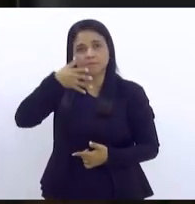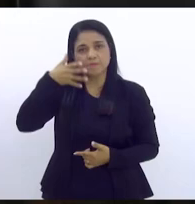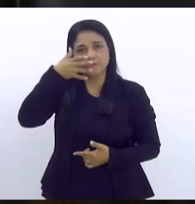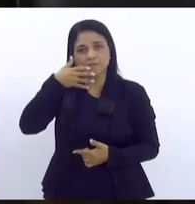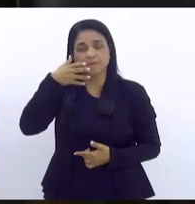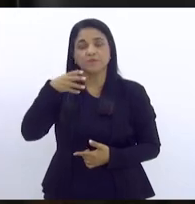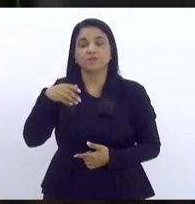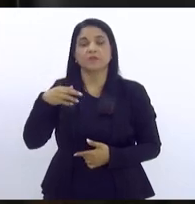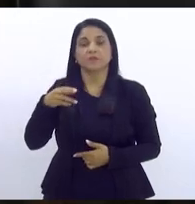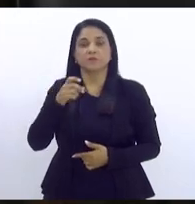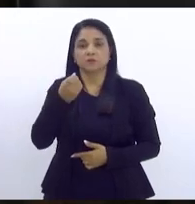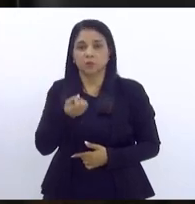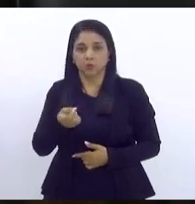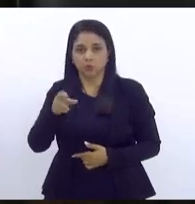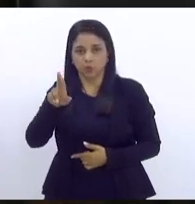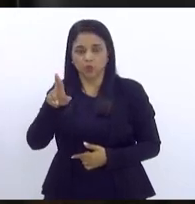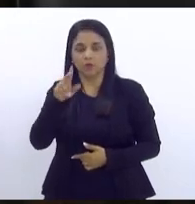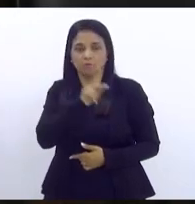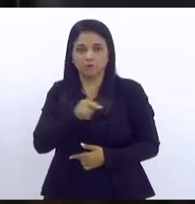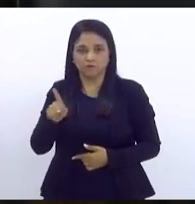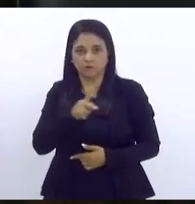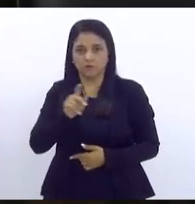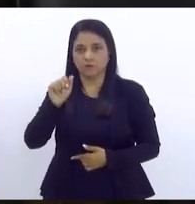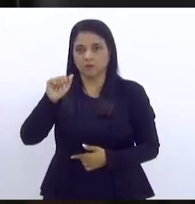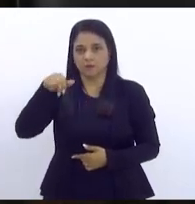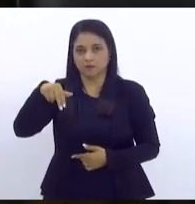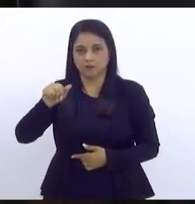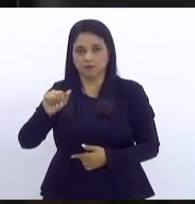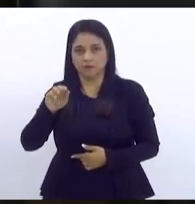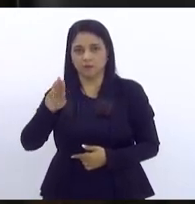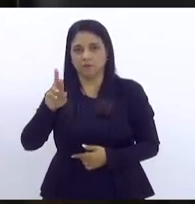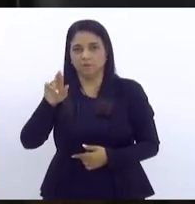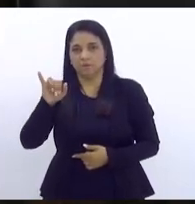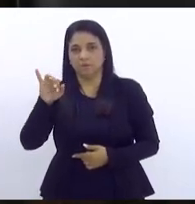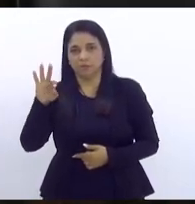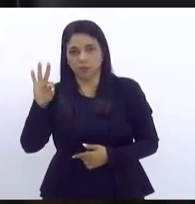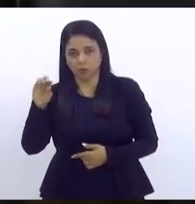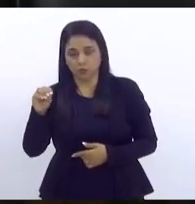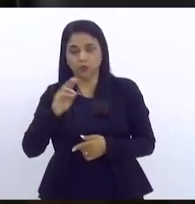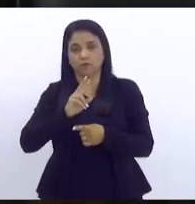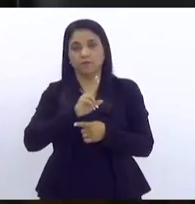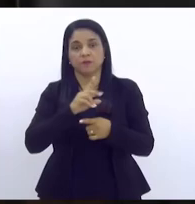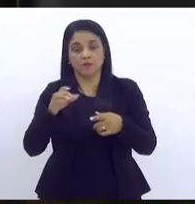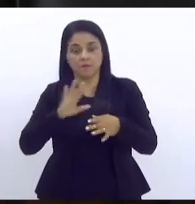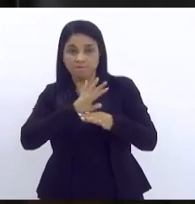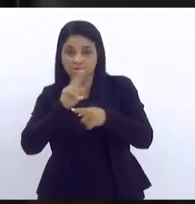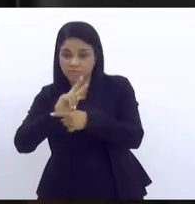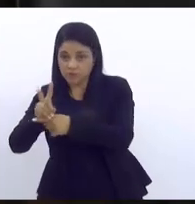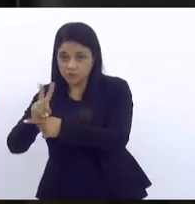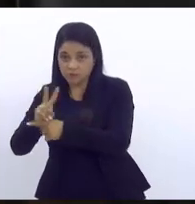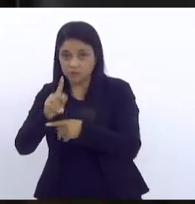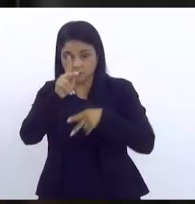da UFRJ Ana Brito que é da rede de vigilância popular em saneamento e